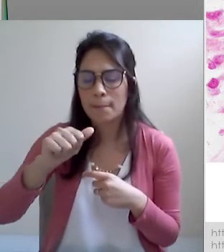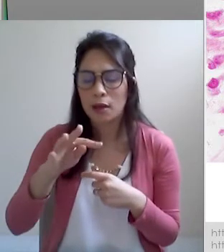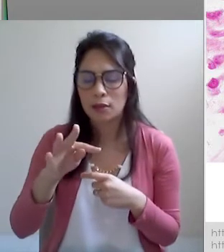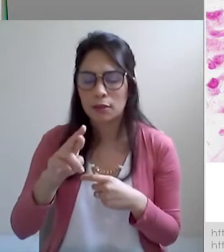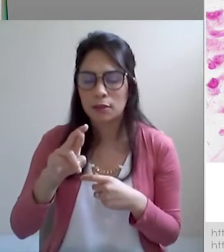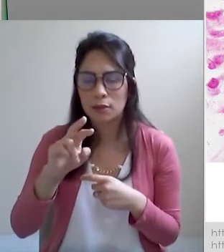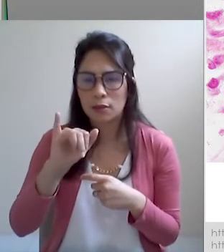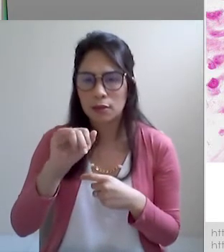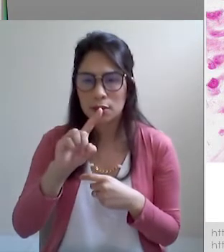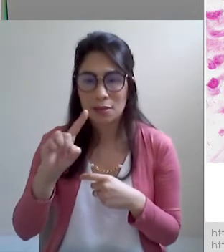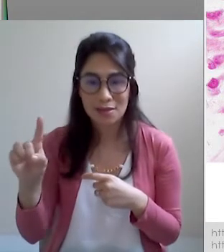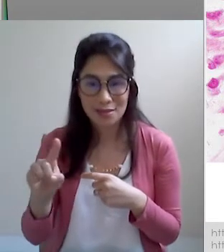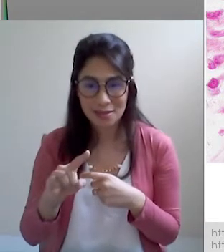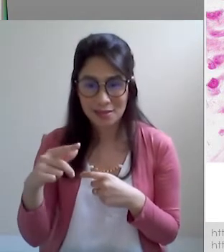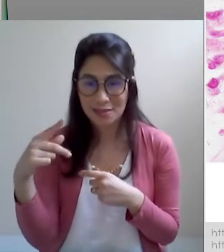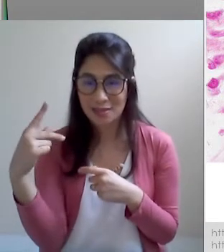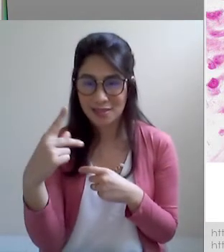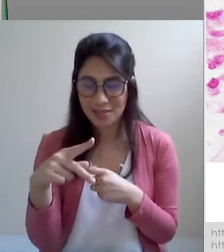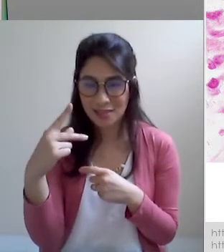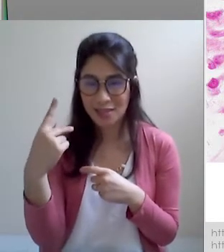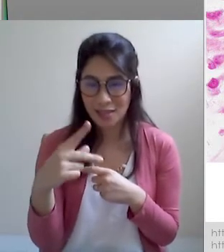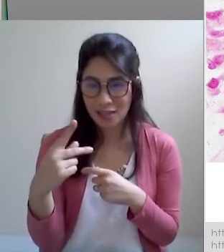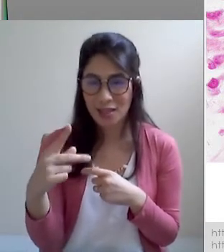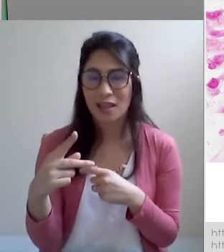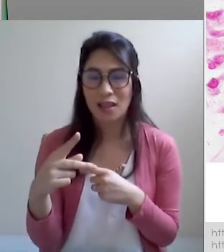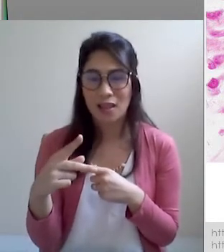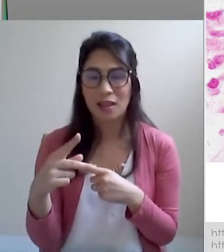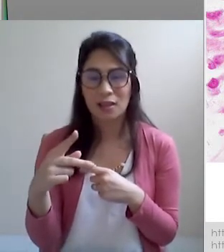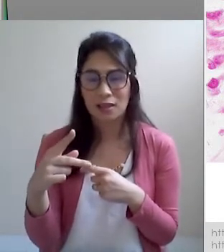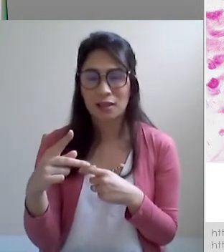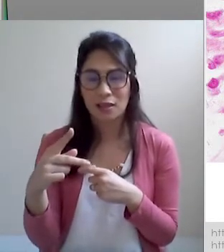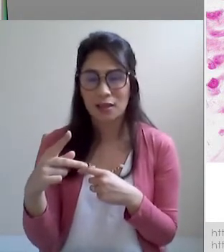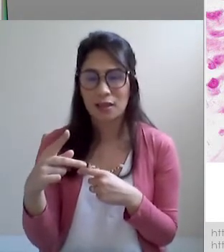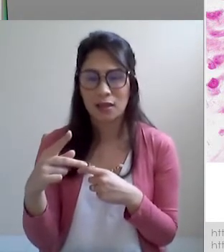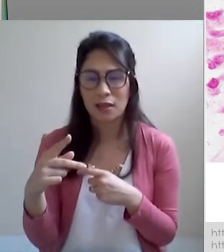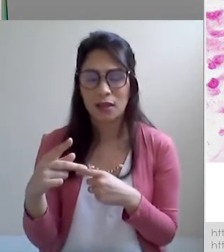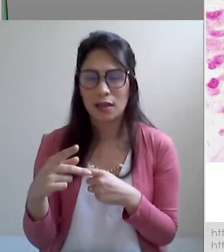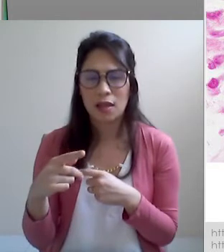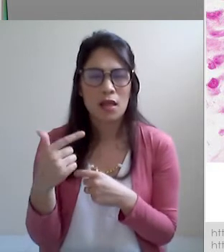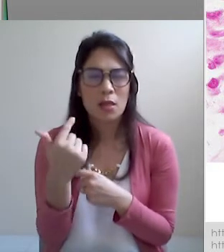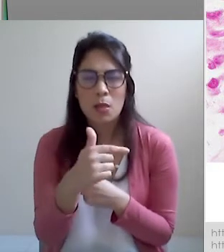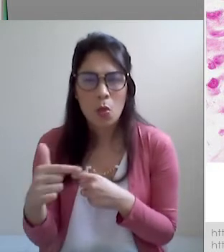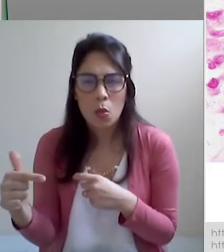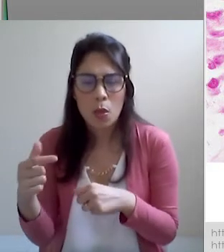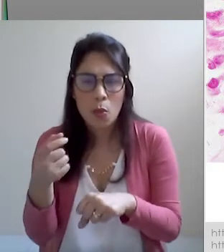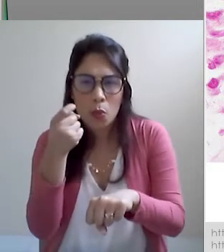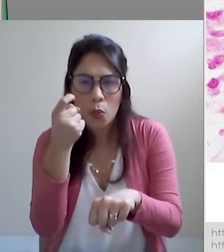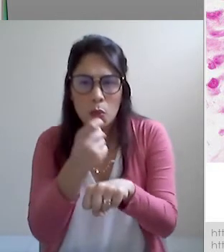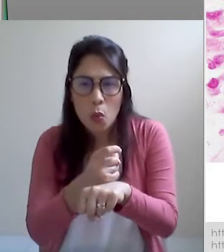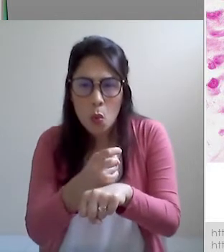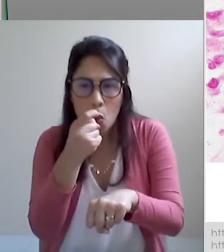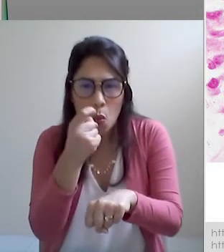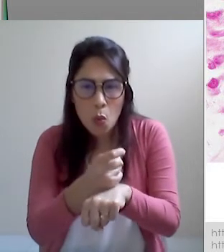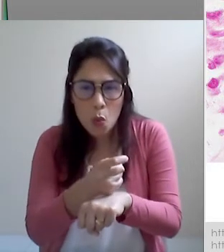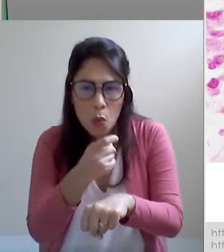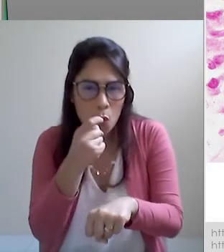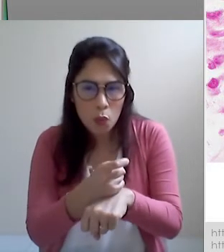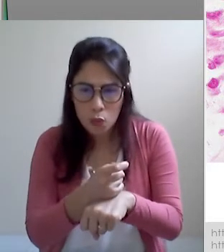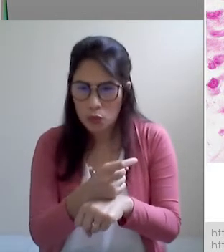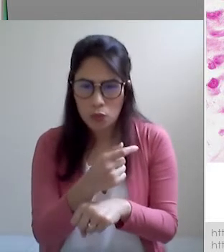A matriz extracelular cora-se mais intensamente com a hematoxilina e não é